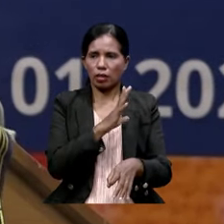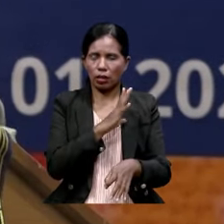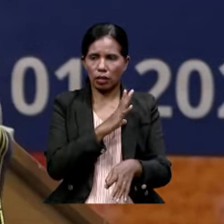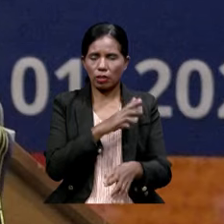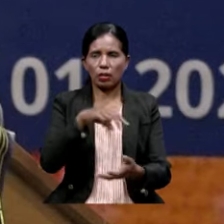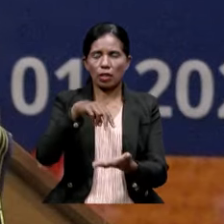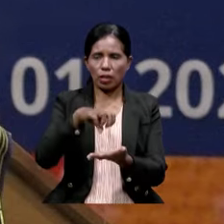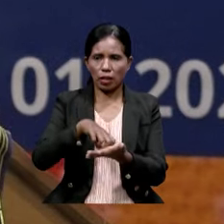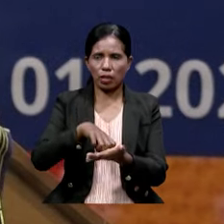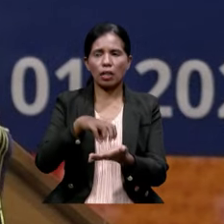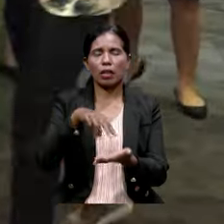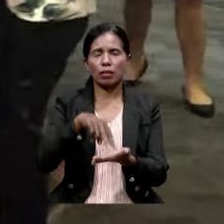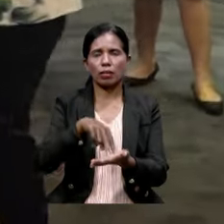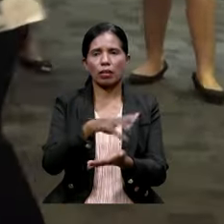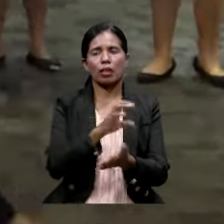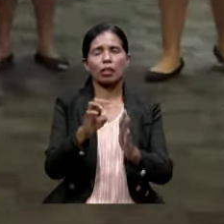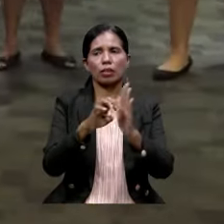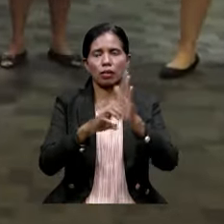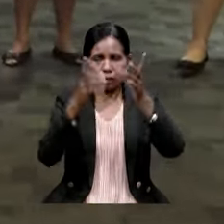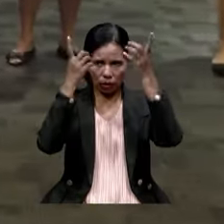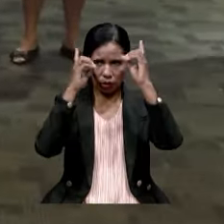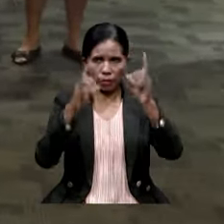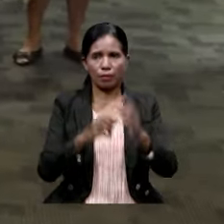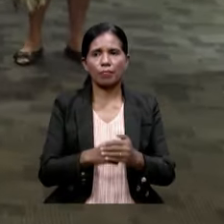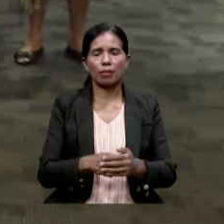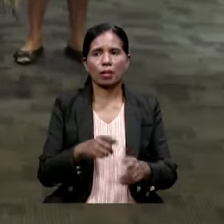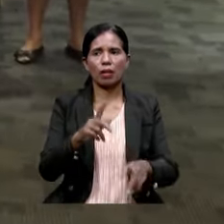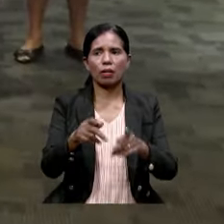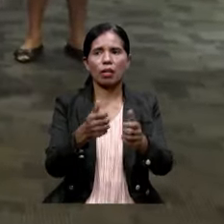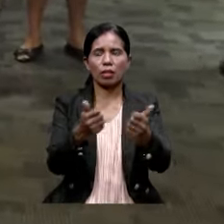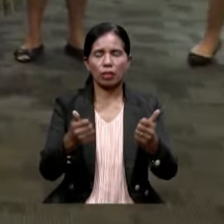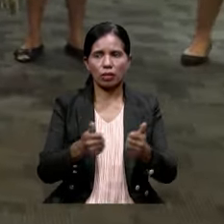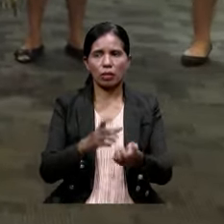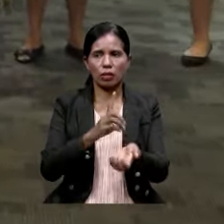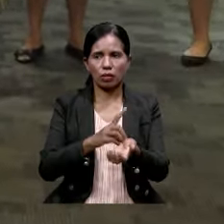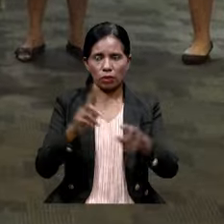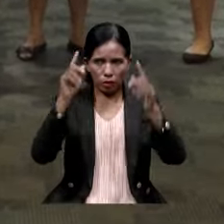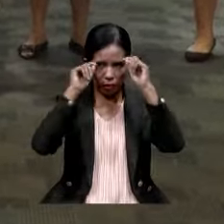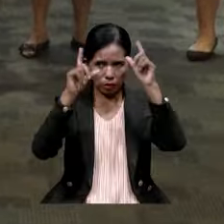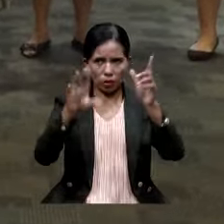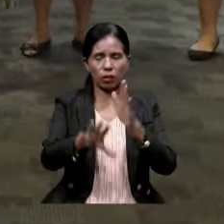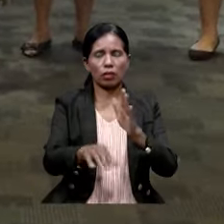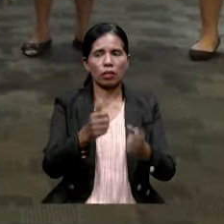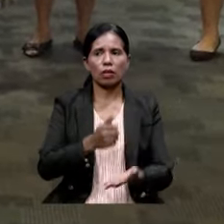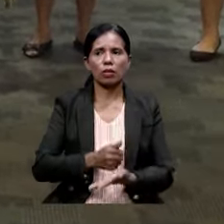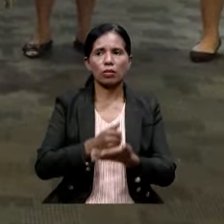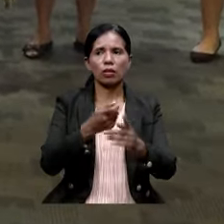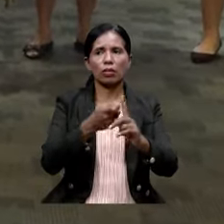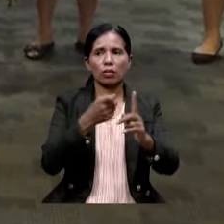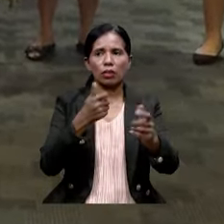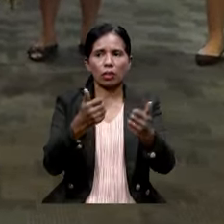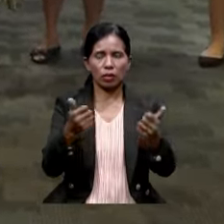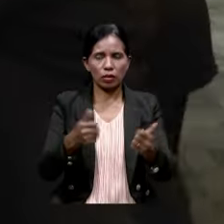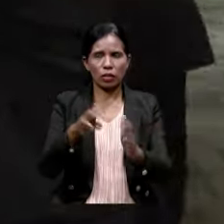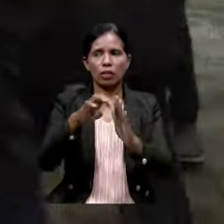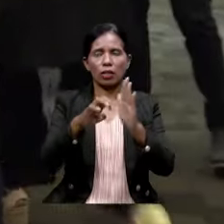estabelece, tuir estar na decisão. Code Ética ne elabora husi Associação Médico Timor-Leste ne beheta na apoia mos husi Agência